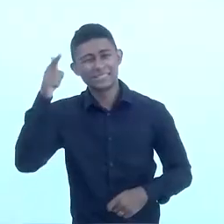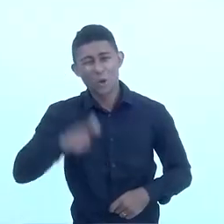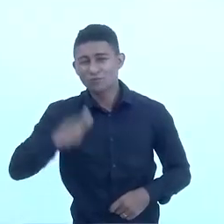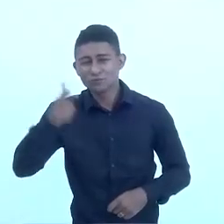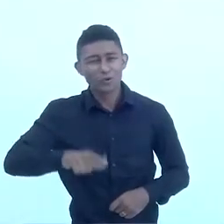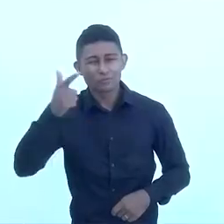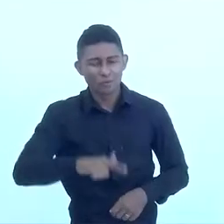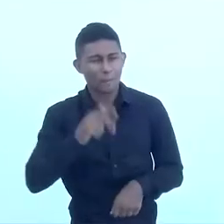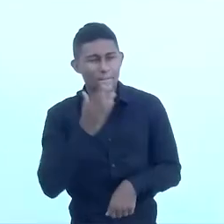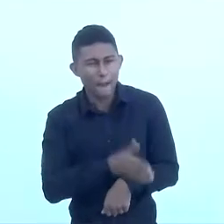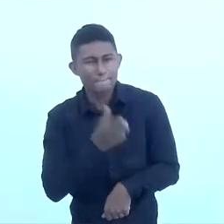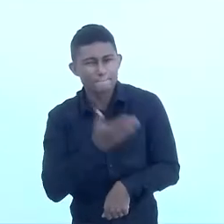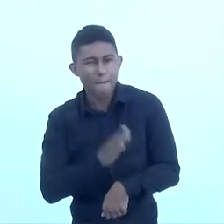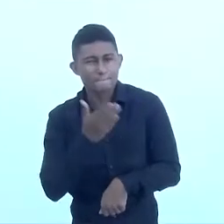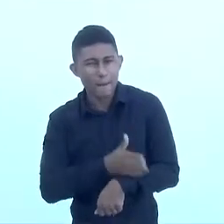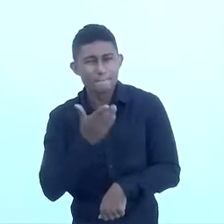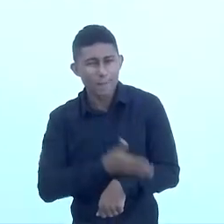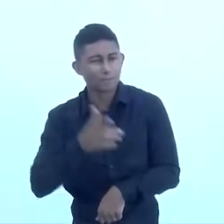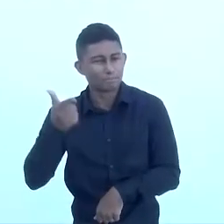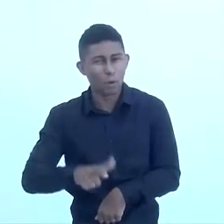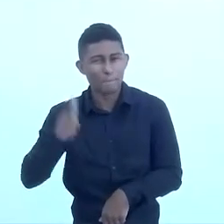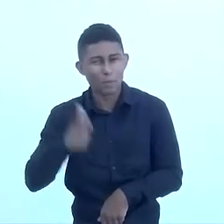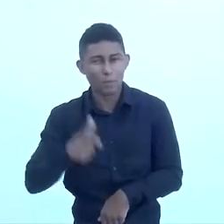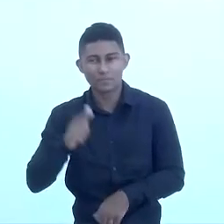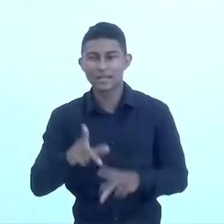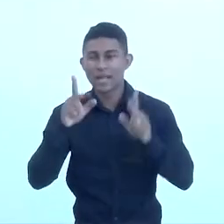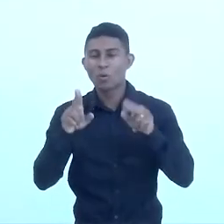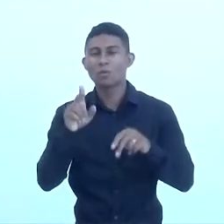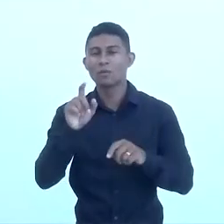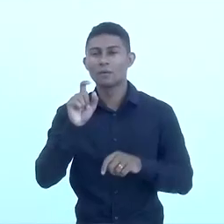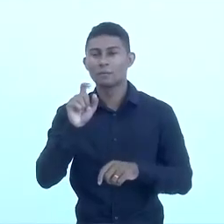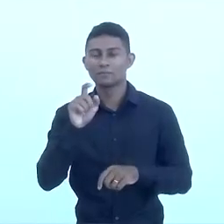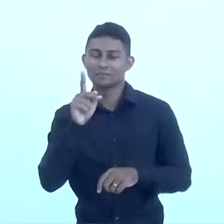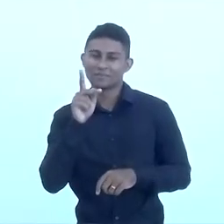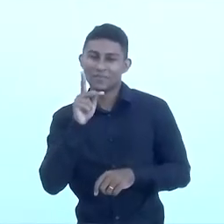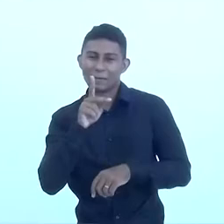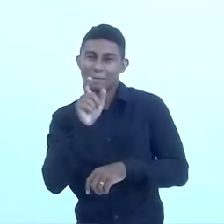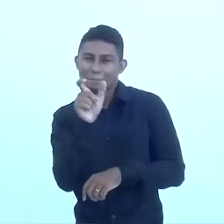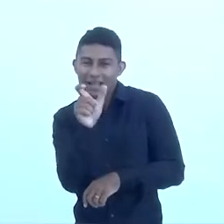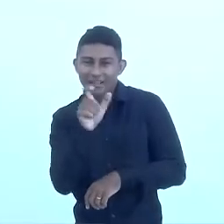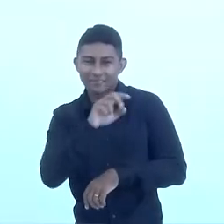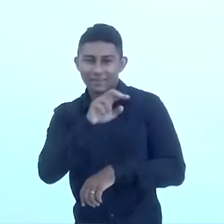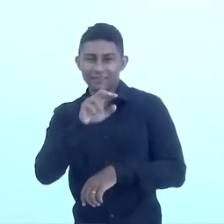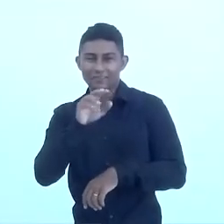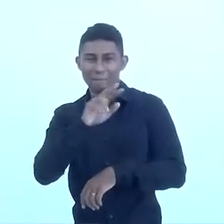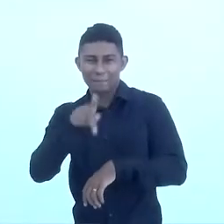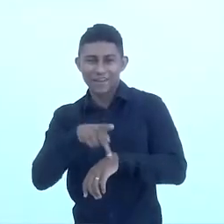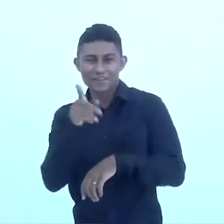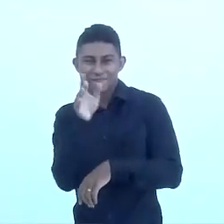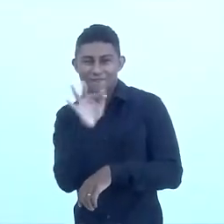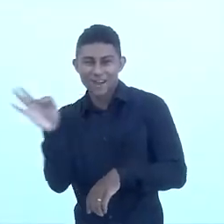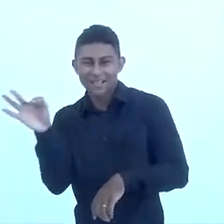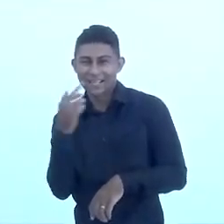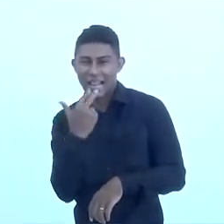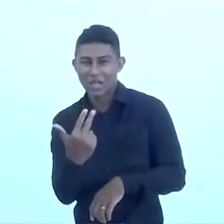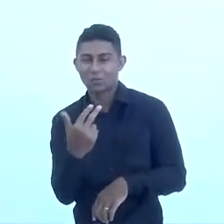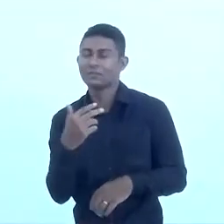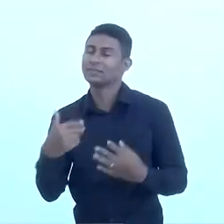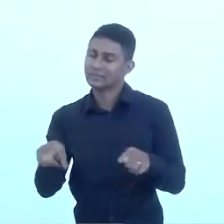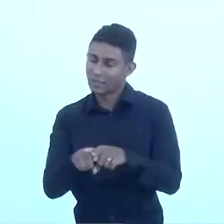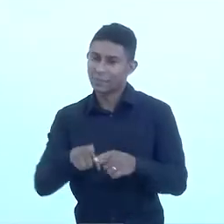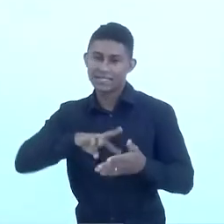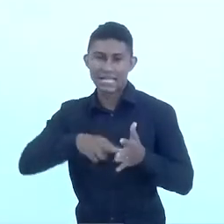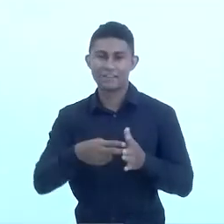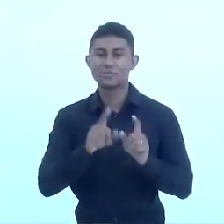Repetição. O ensaio. Como, né? É repetição. Em francês, ensaio é repetição, né? Você repetir aquilo. E